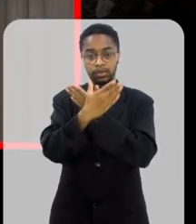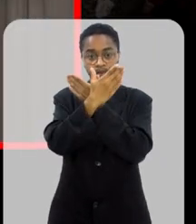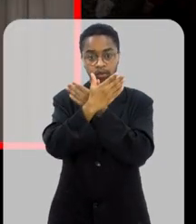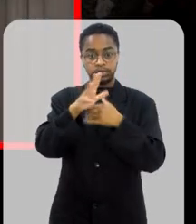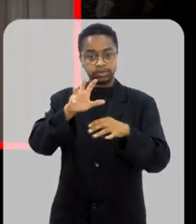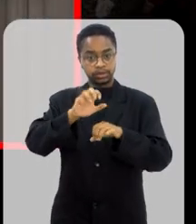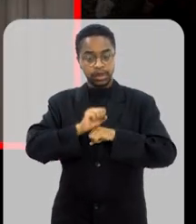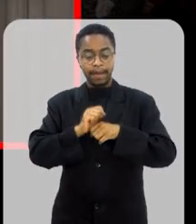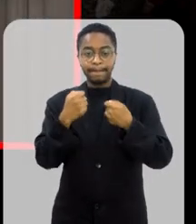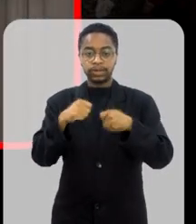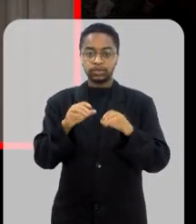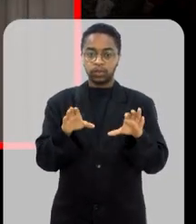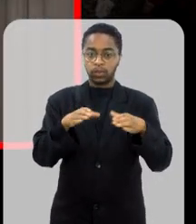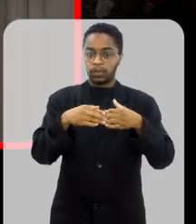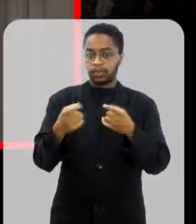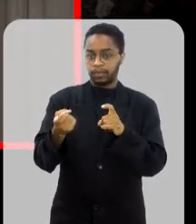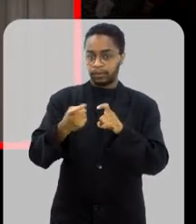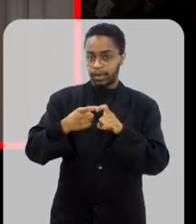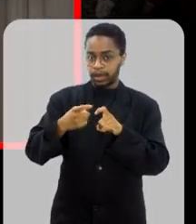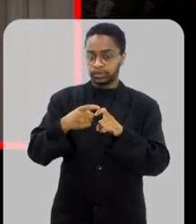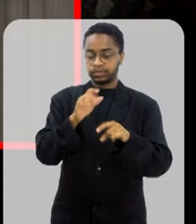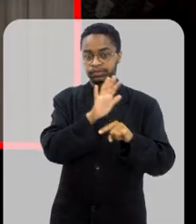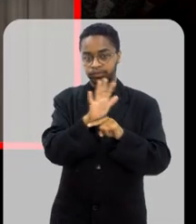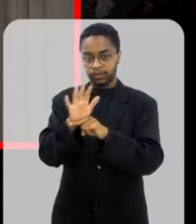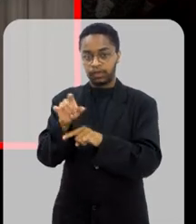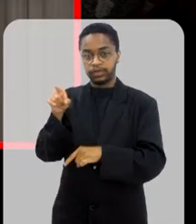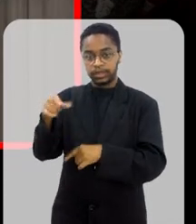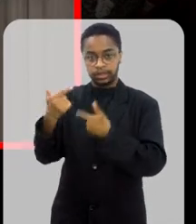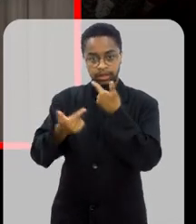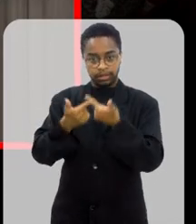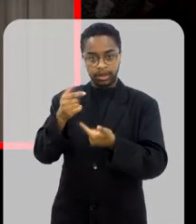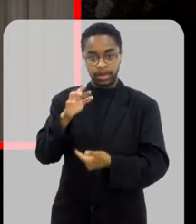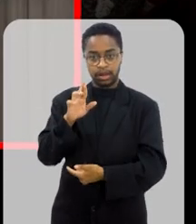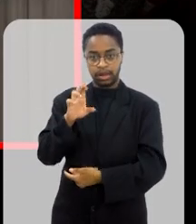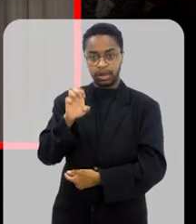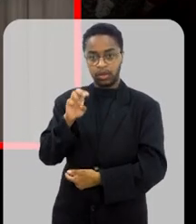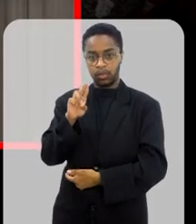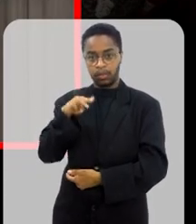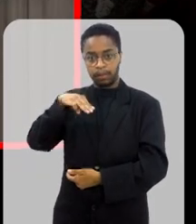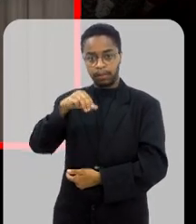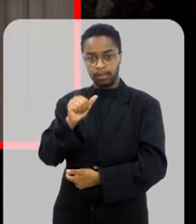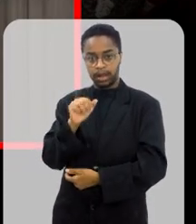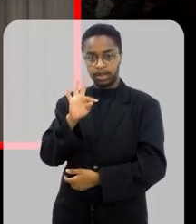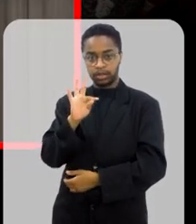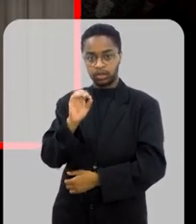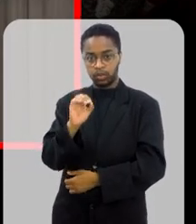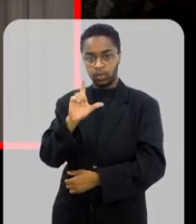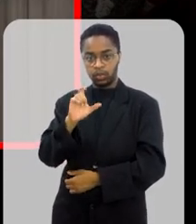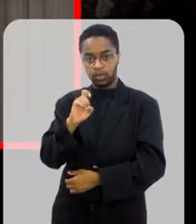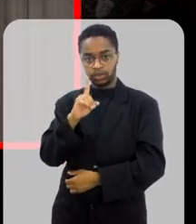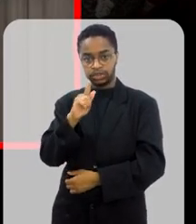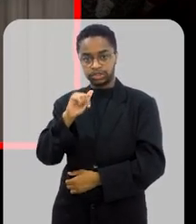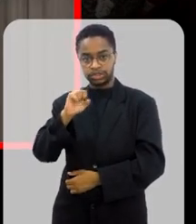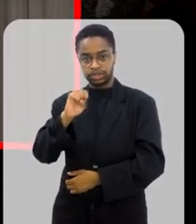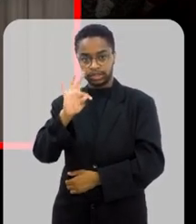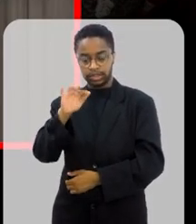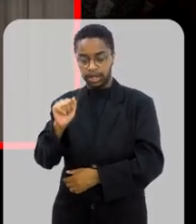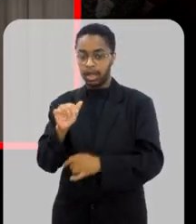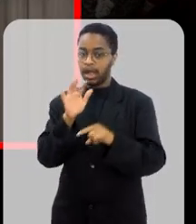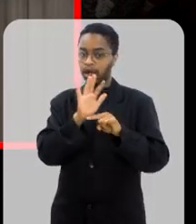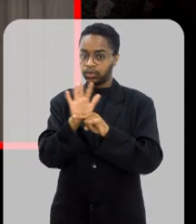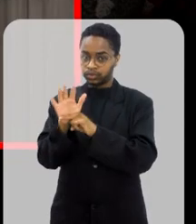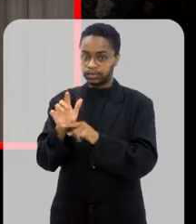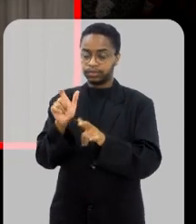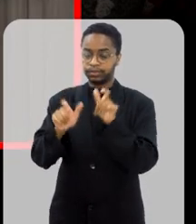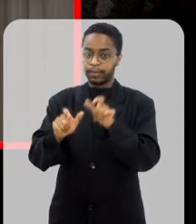precisa ter um grupo de médicos aí, né? O senhor é reumatologista, é o principal médico que atende pacientes com lúpus, mas,